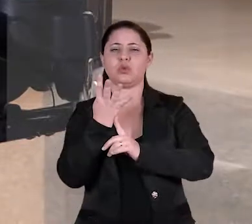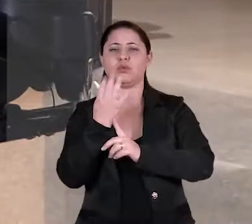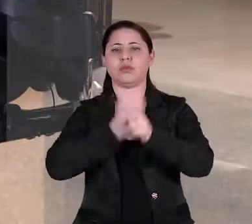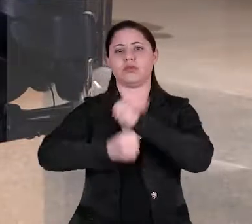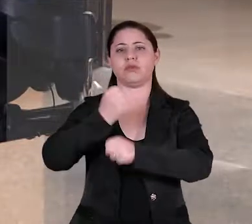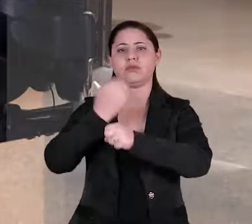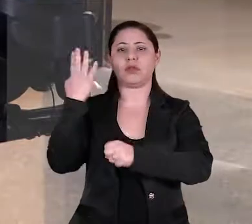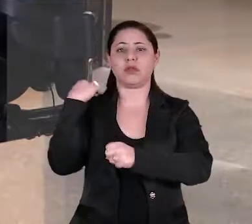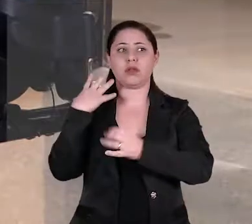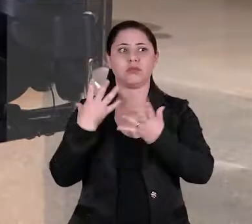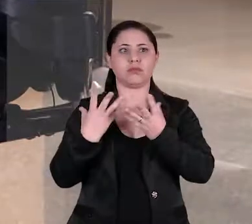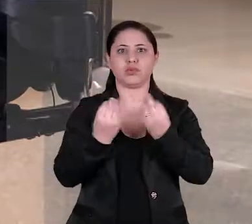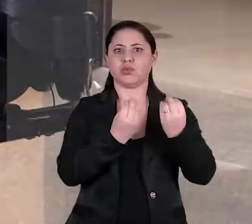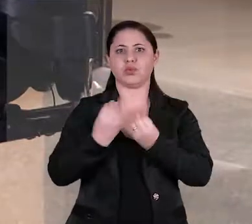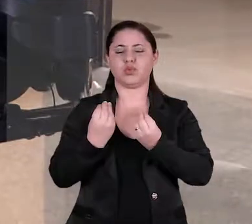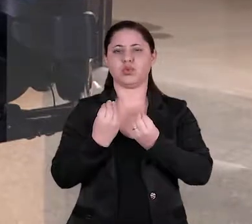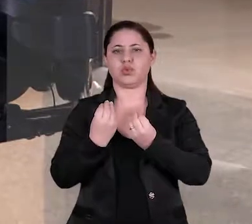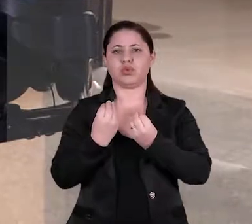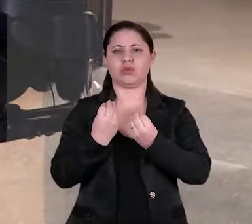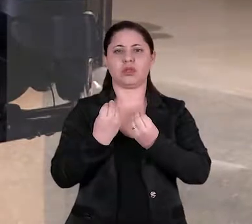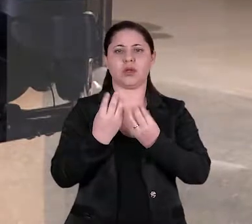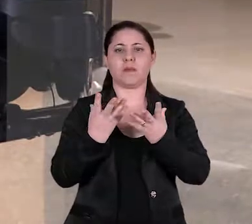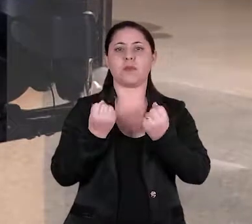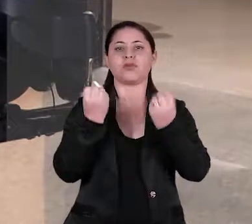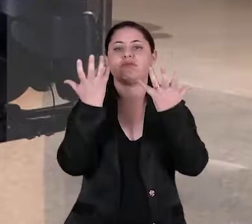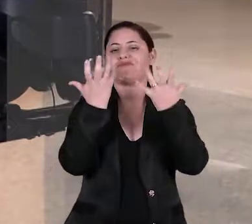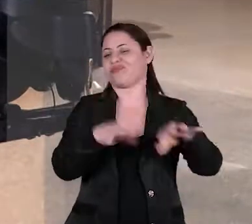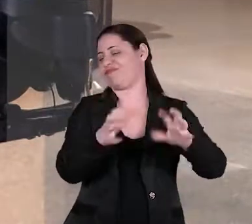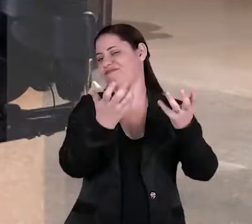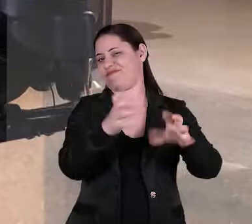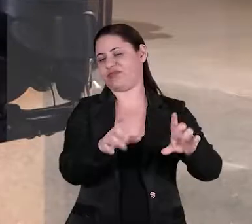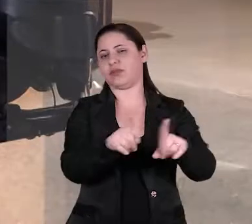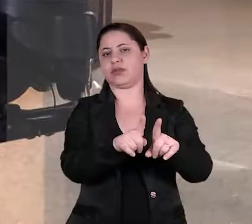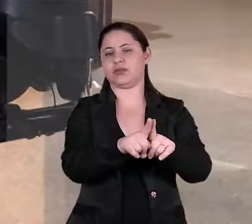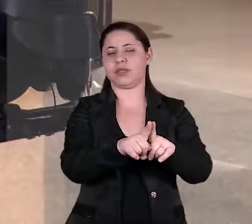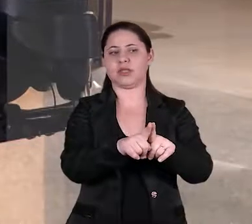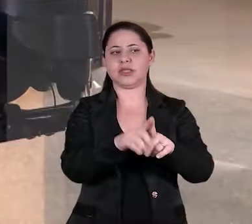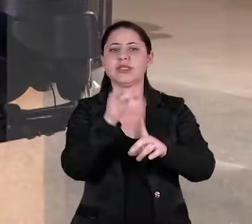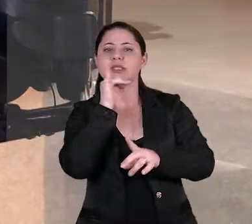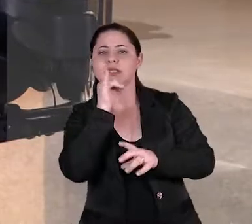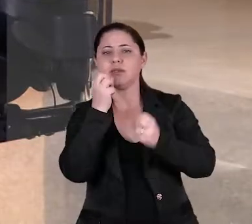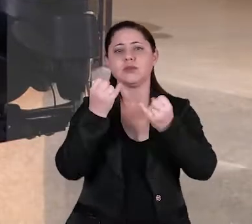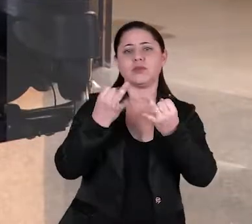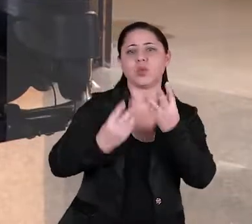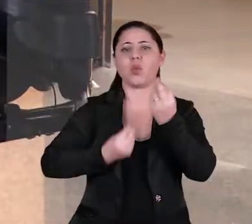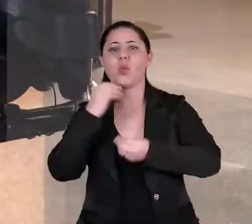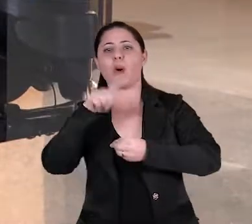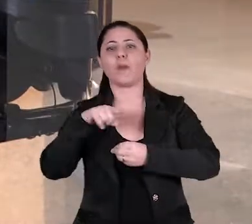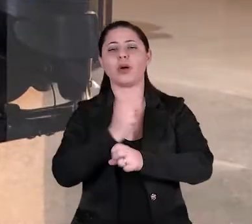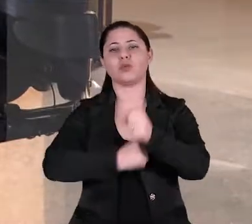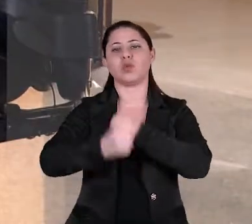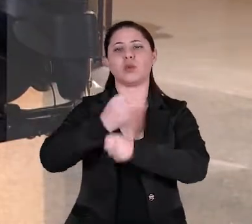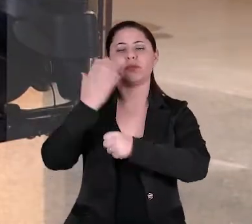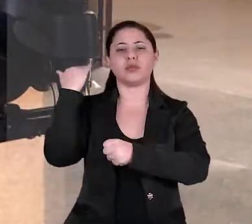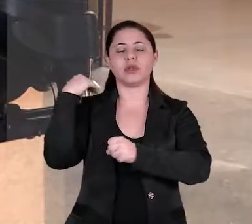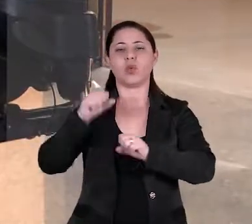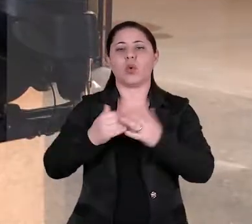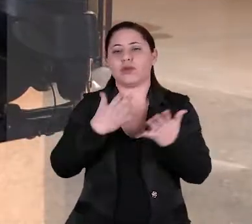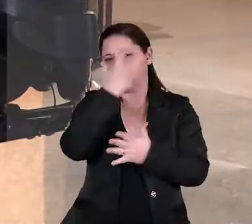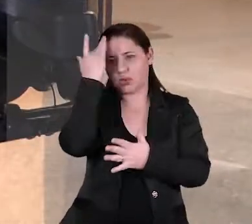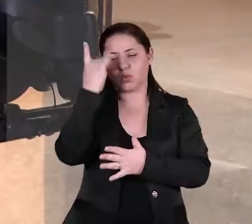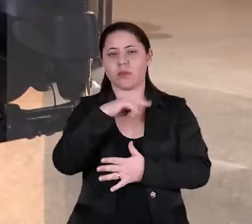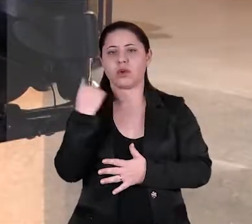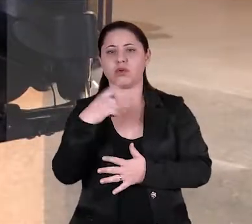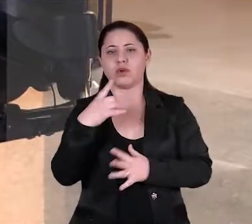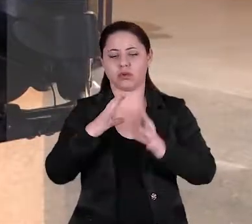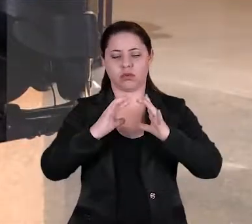foram bem significativos, né? E houve muita recusa. Você podia dar esse exemplo para a gente, explicar como que foi ano passado? Quantas